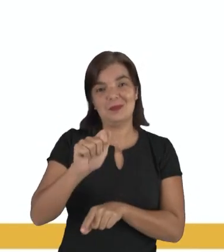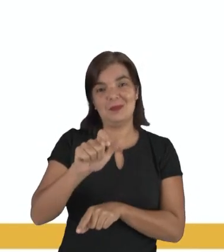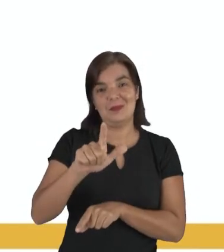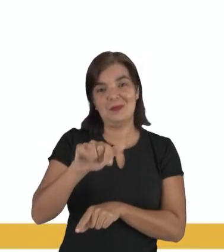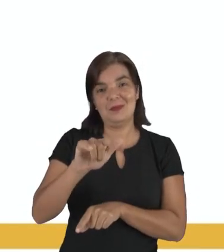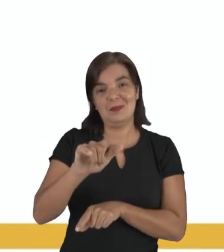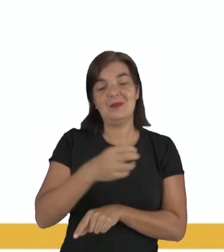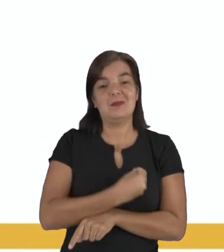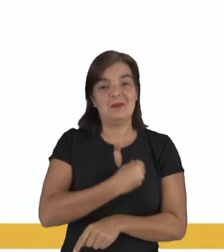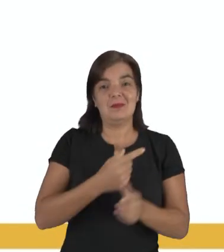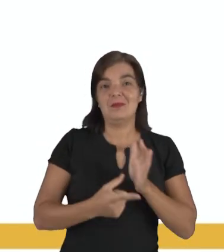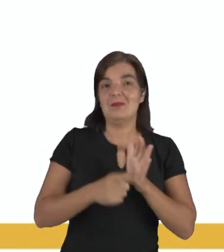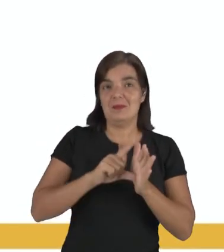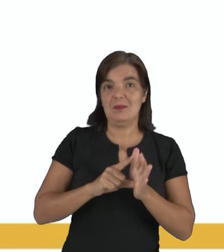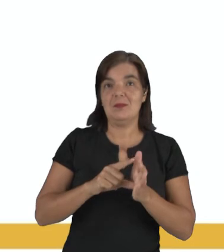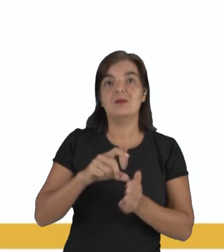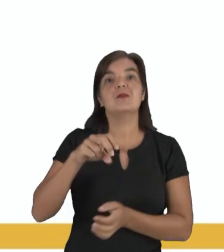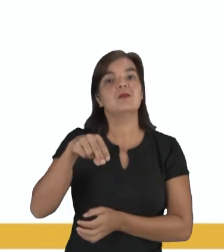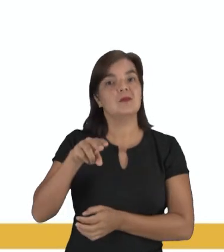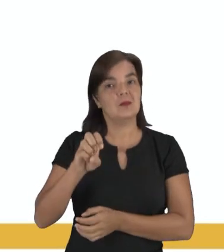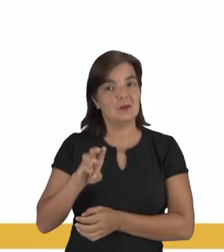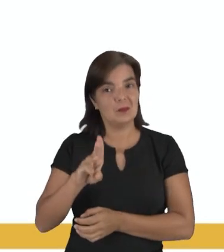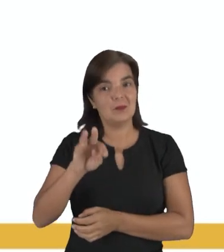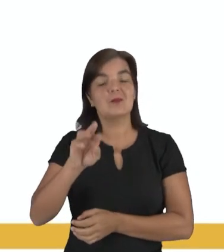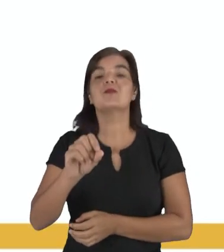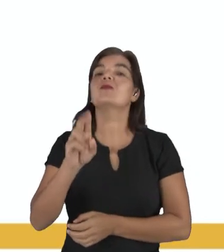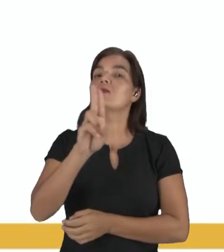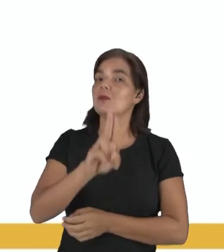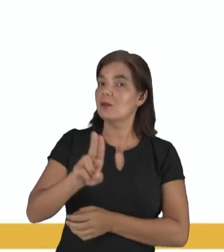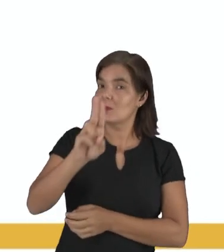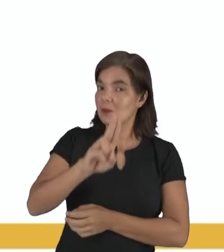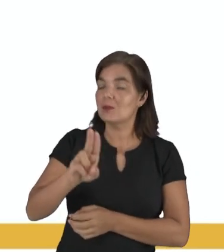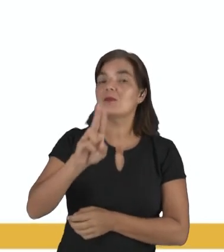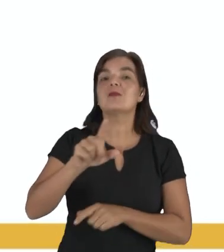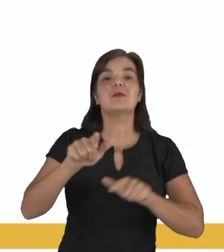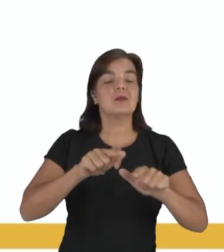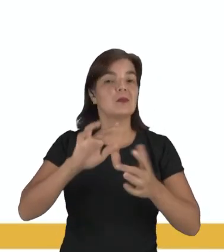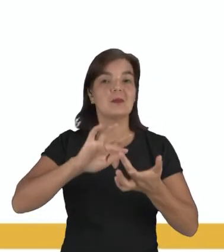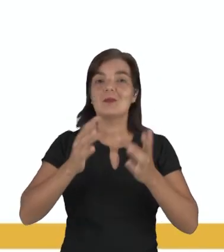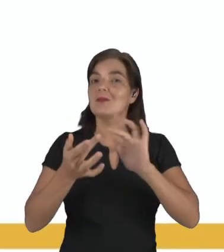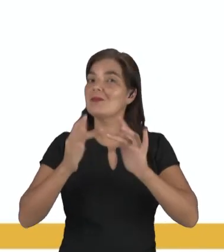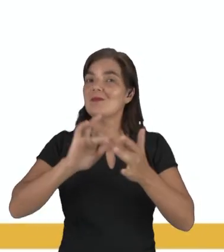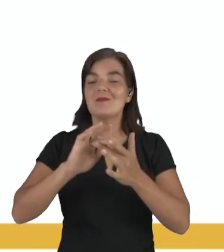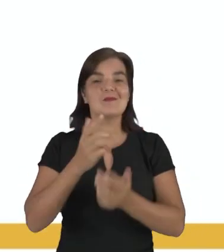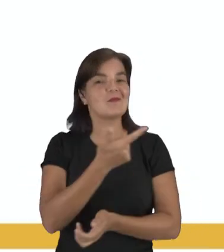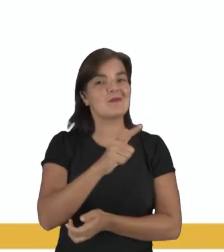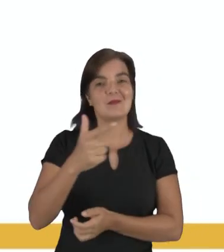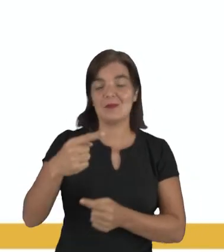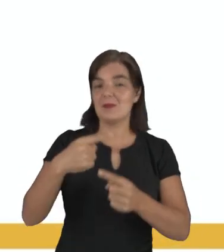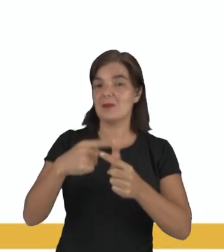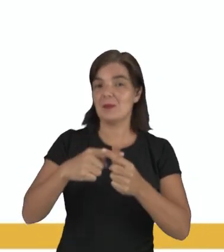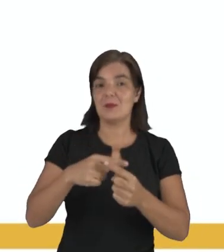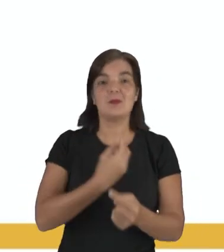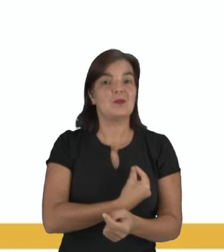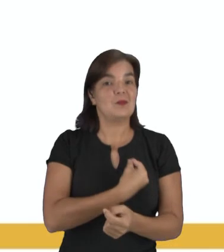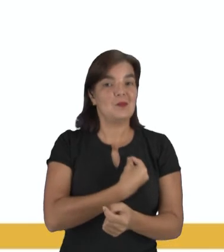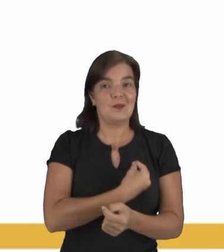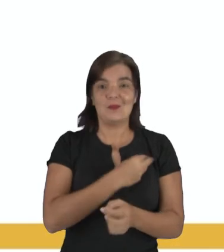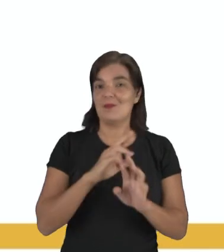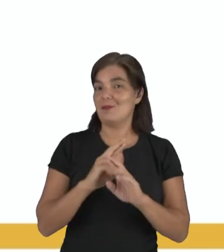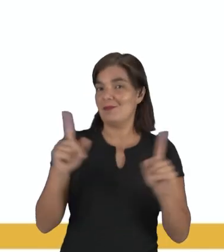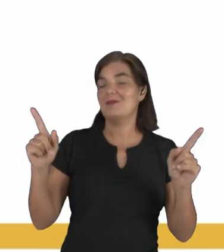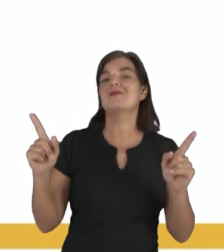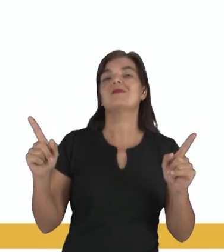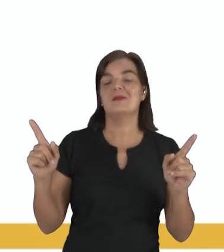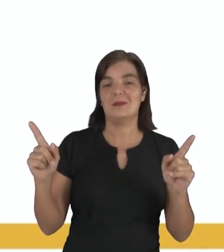viveu antes. Newton sim vai utilizar os trabalhos de Galileu, mas eles não têm contato entre si porque viveram em tempos diferentes. Newton viveu